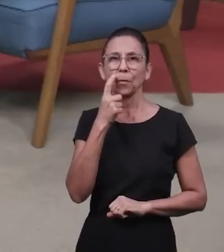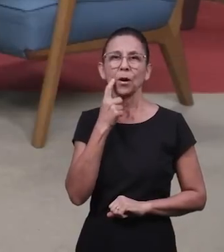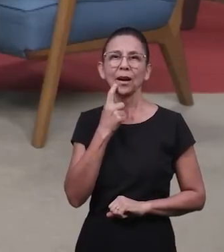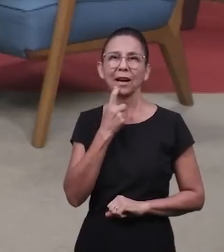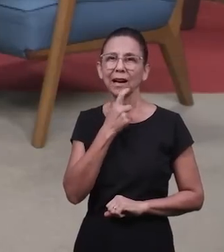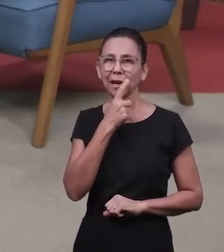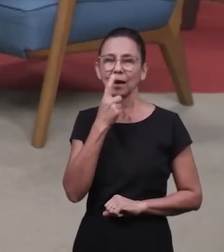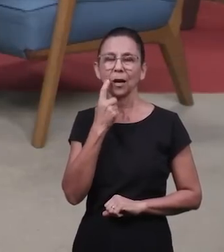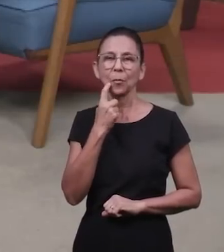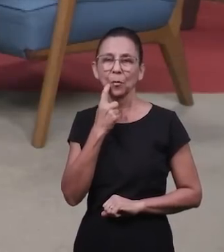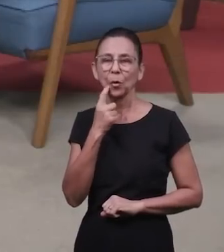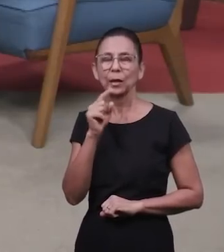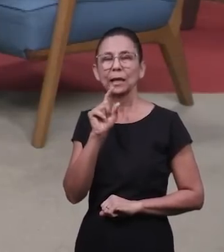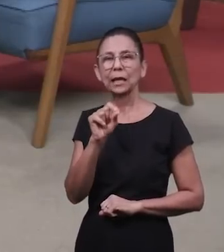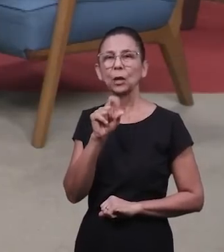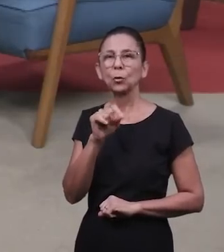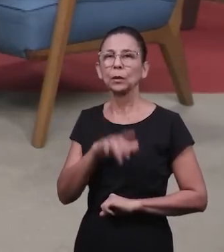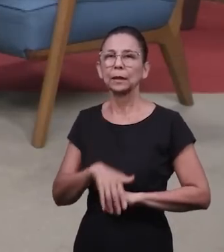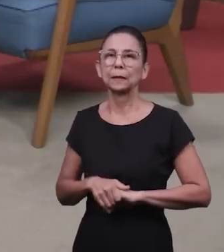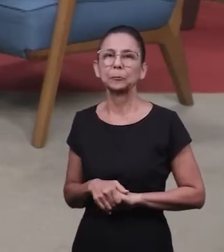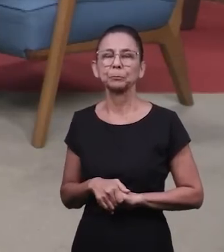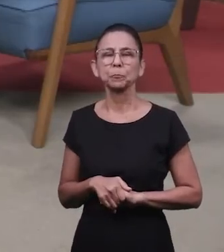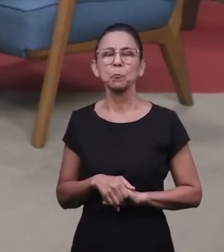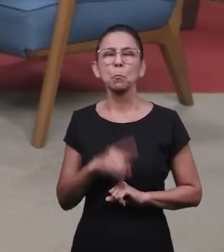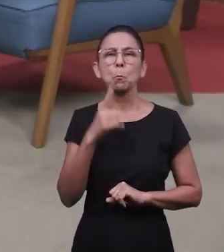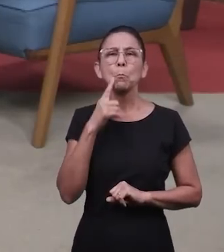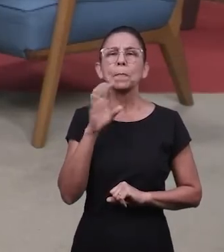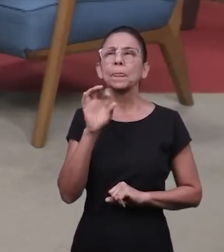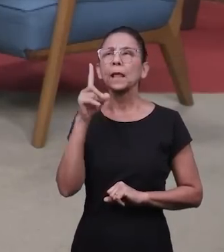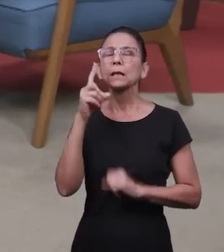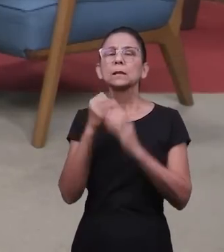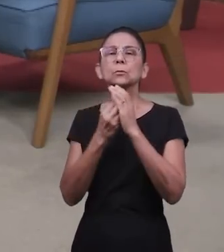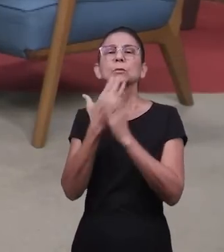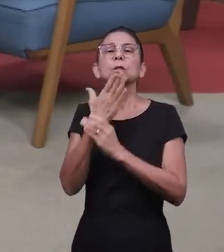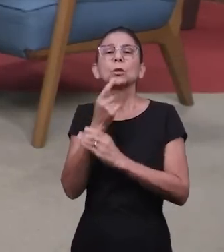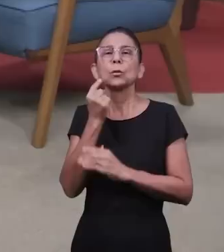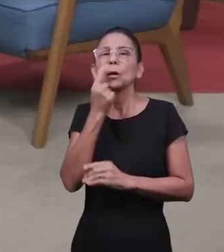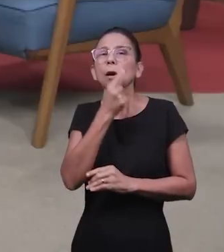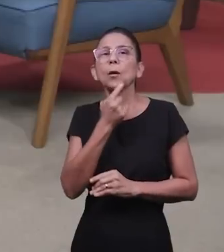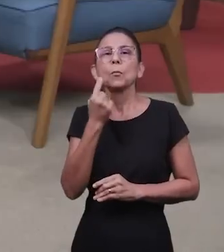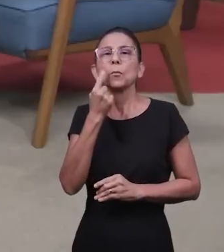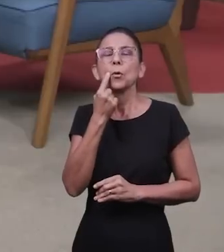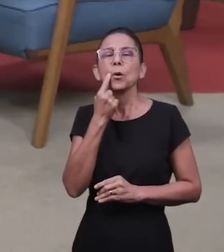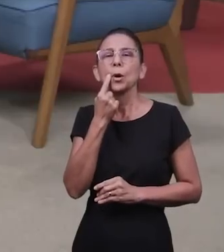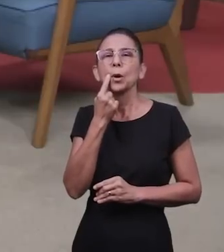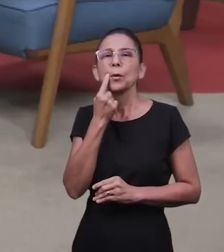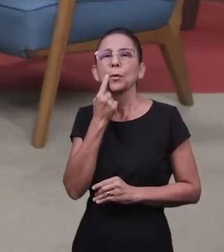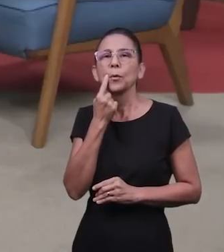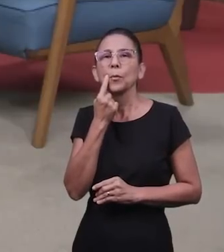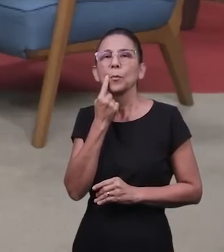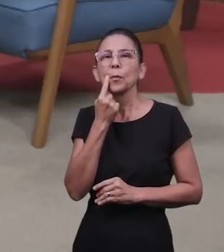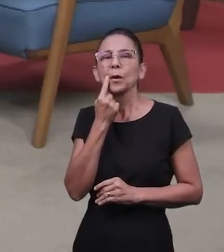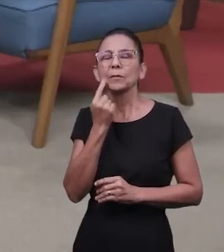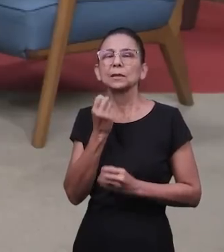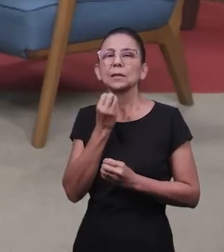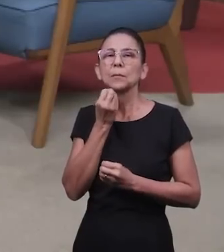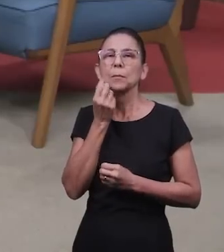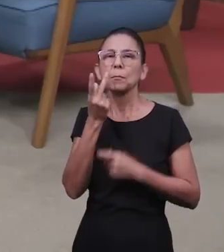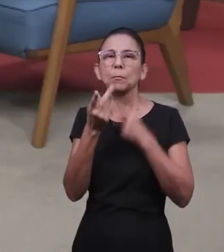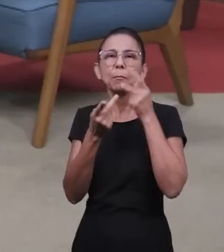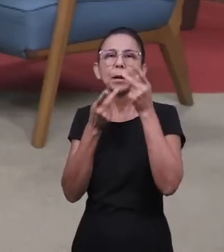boca, porque é o órgão criado para a palavra, para você expressar a